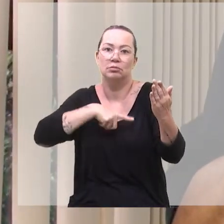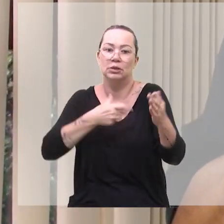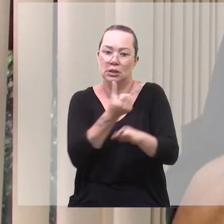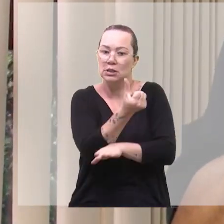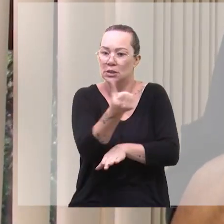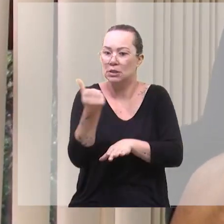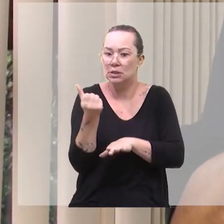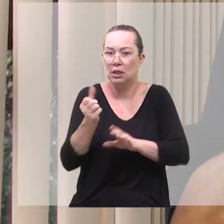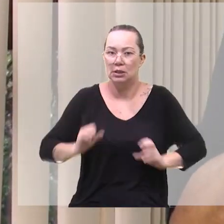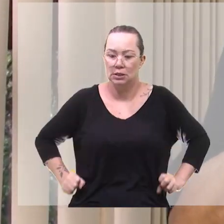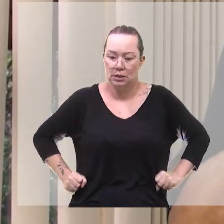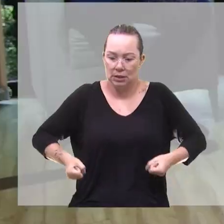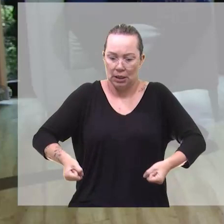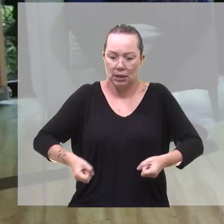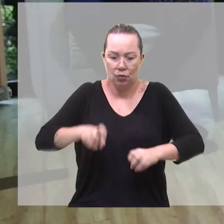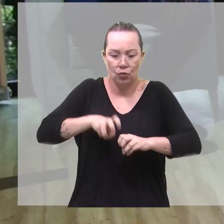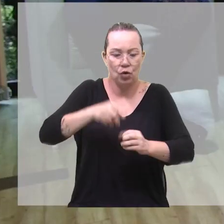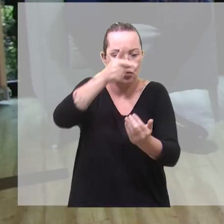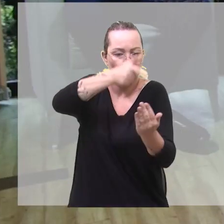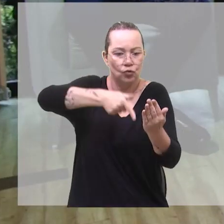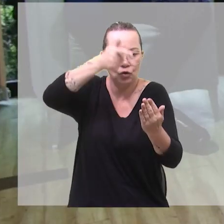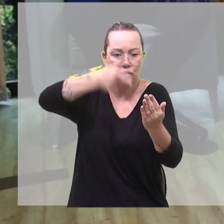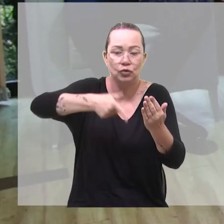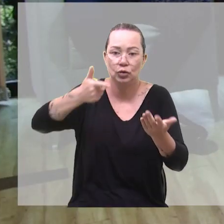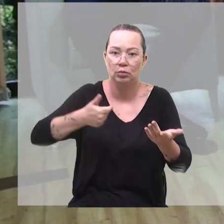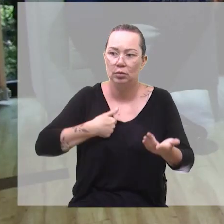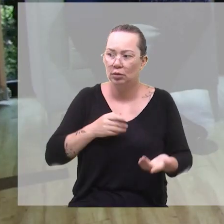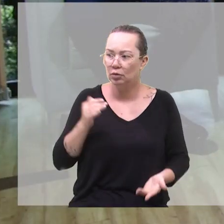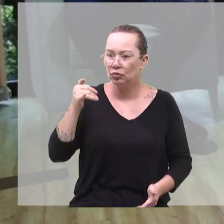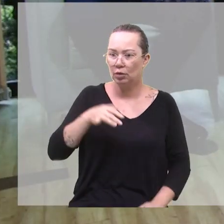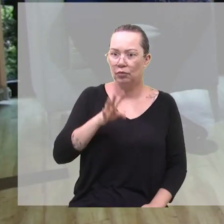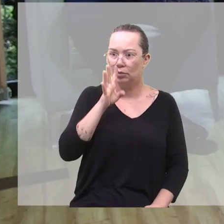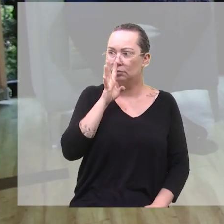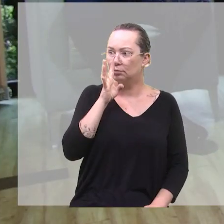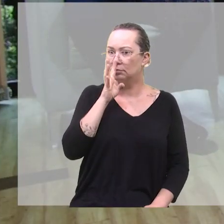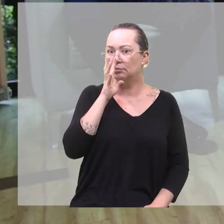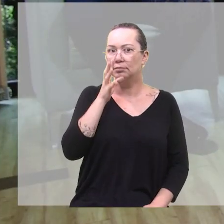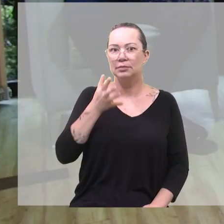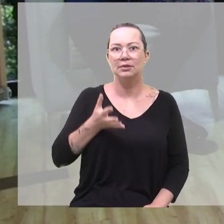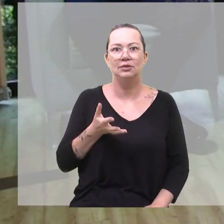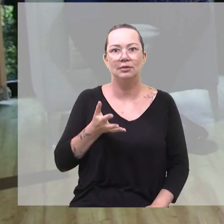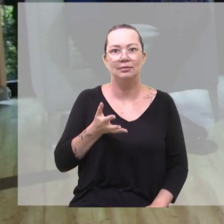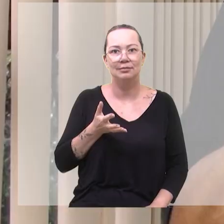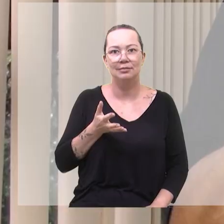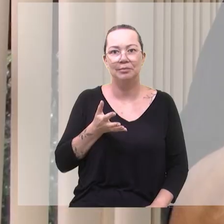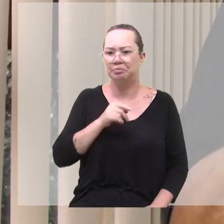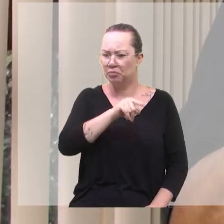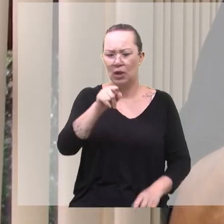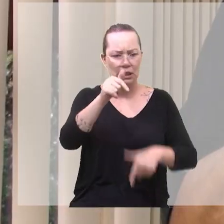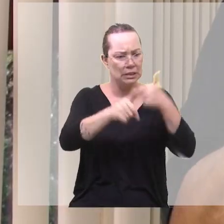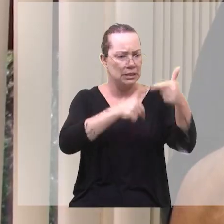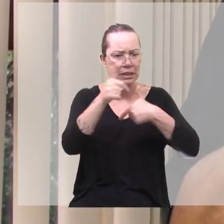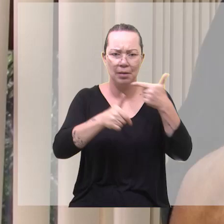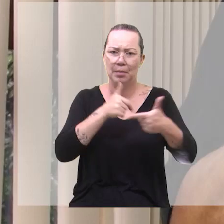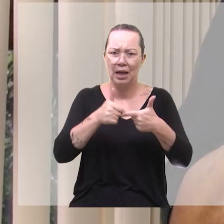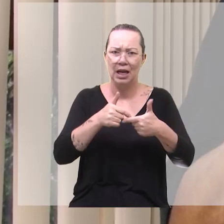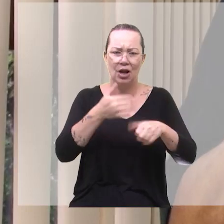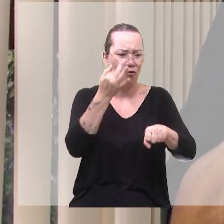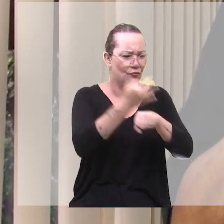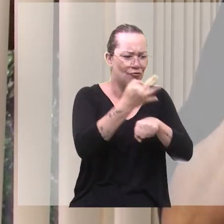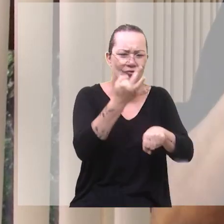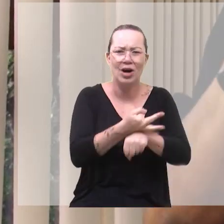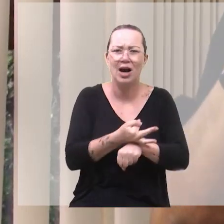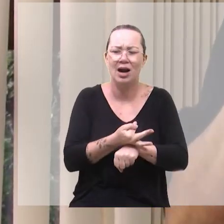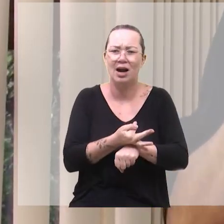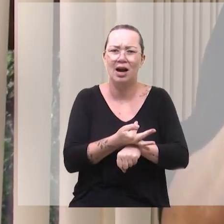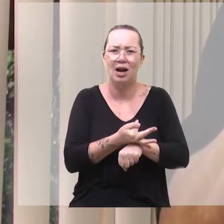Os 6 irmãos sentados em cima da cadeira soldo. Impressionante, quando eu cheguei lá, eu me apavorei. Eles trabalhando, mexendo